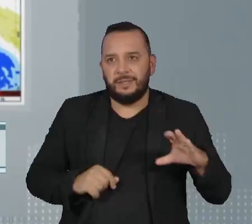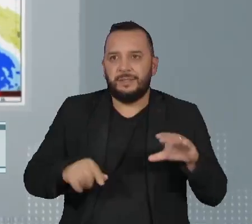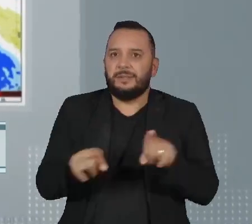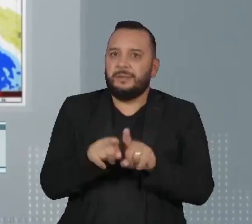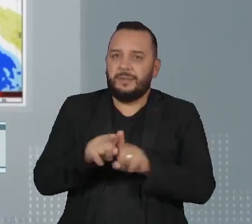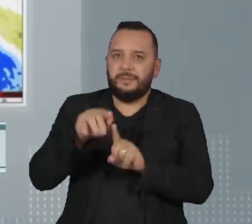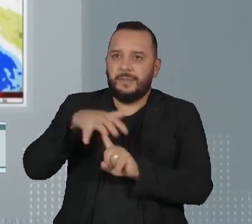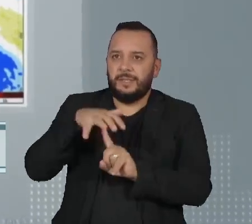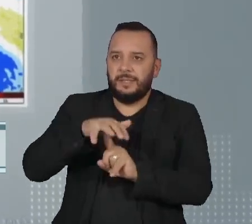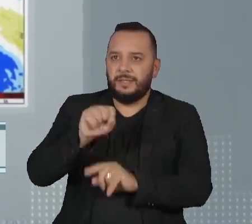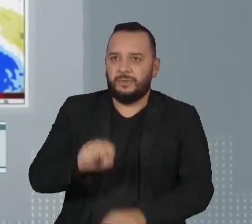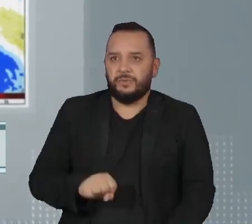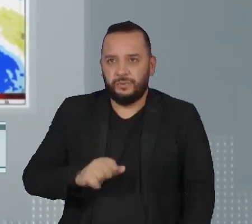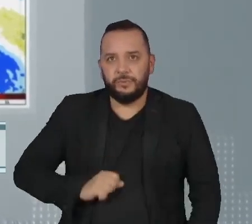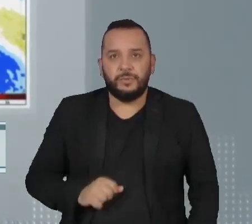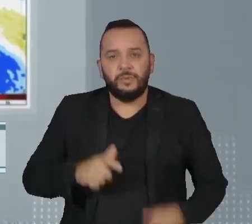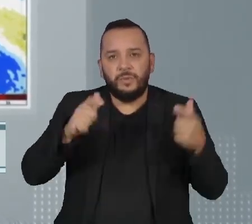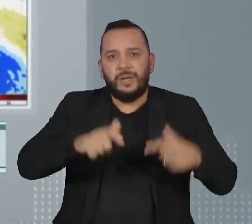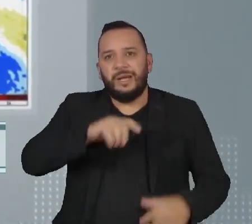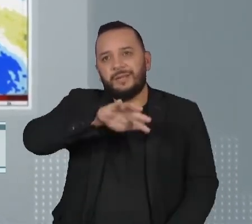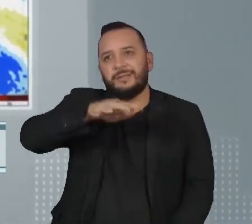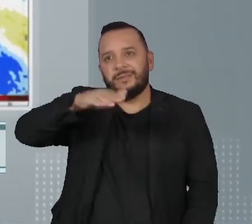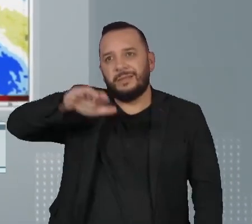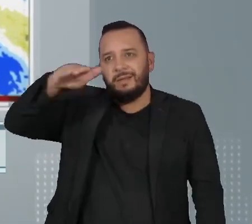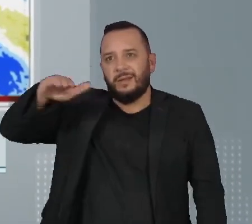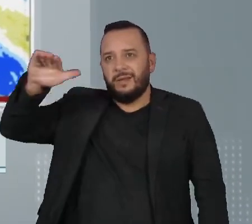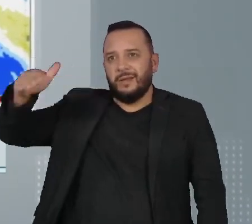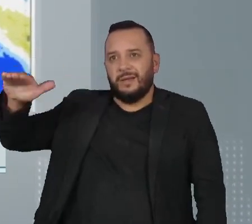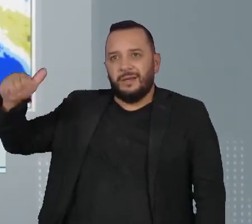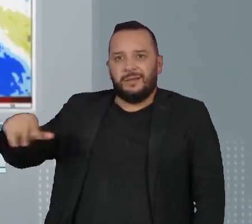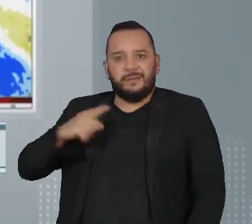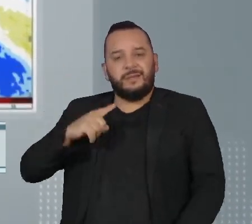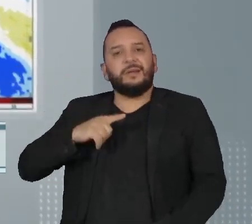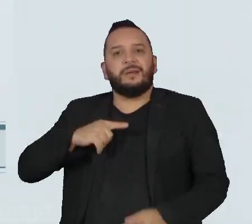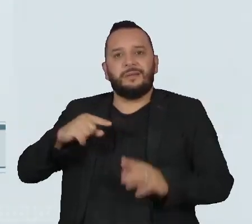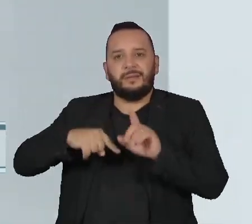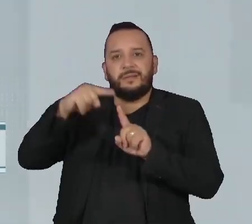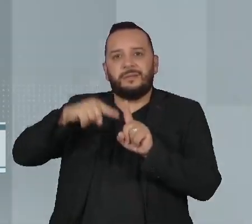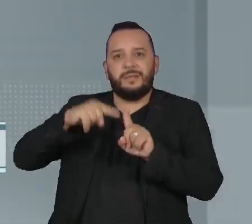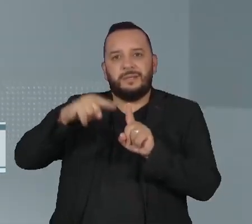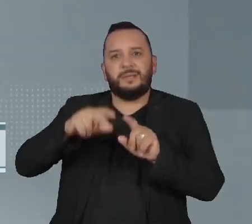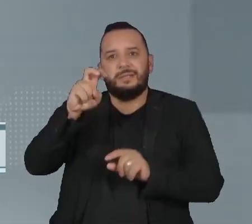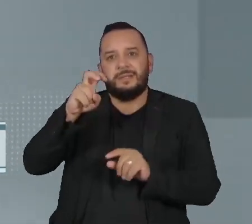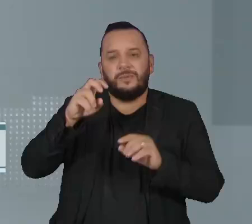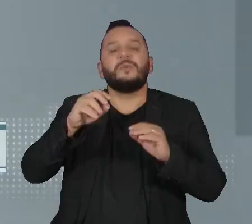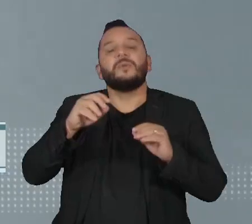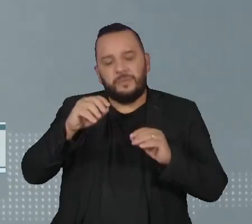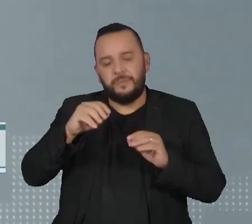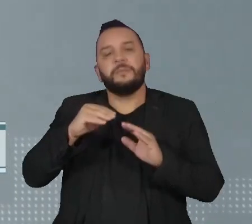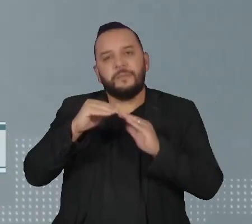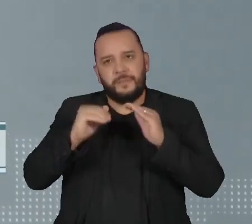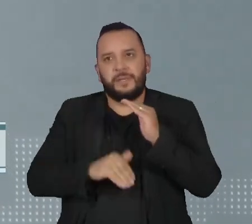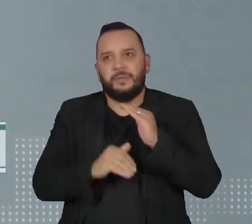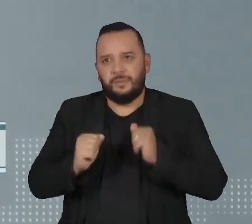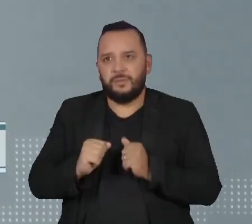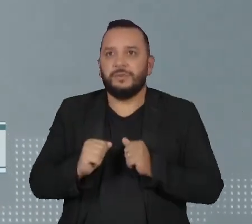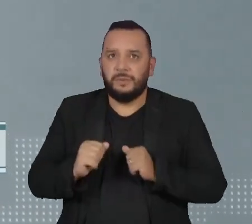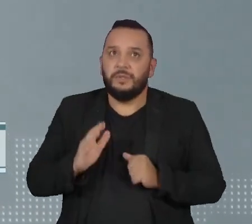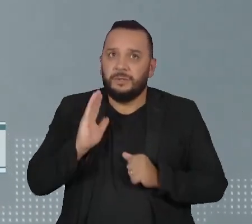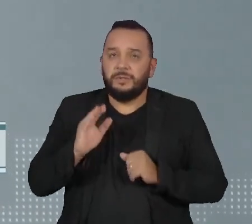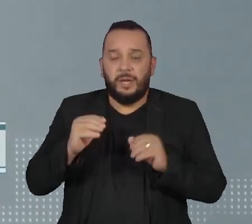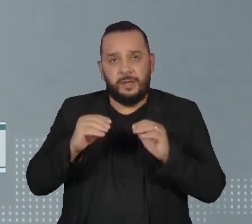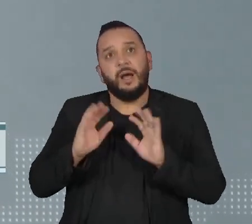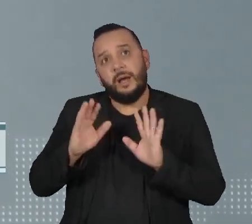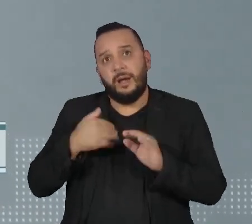Paraná nas regiões de serra as temperaturas podem chegar a men 5º em Porto Alegre a mínima prevista no domingo é de